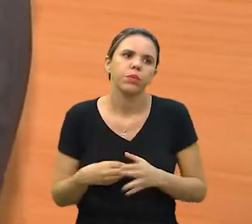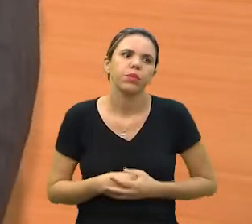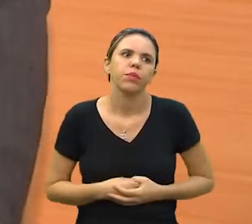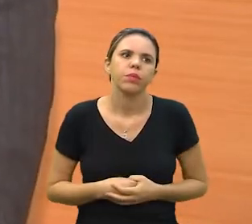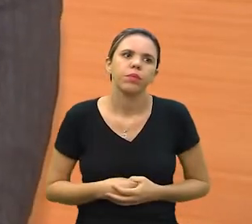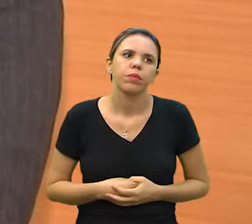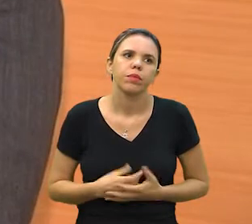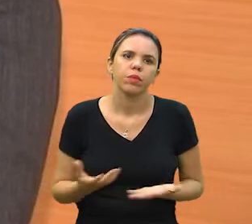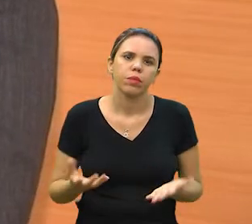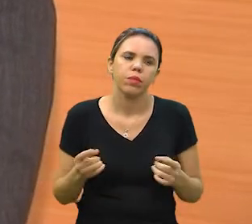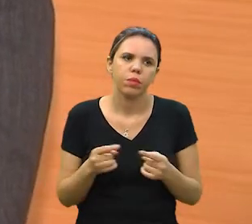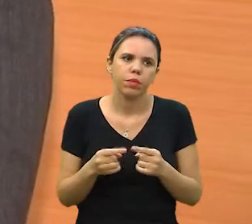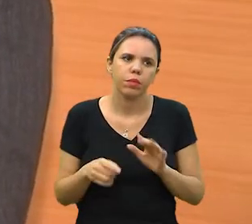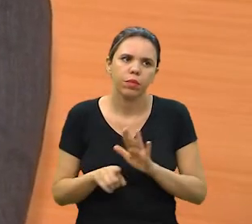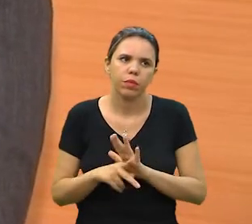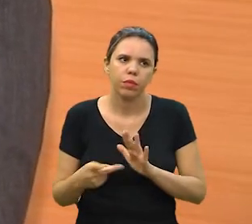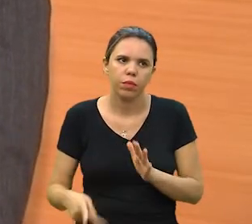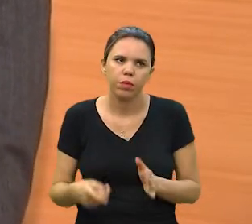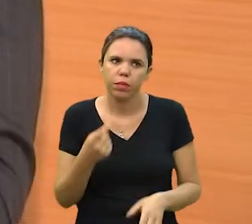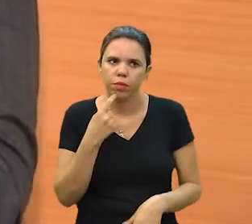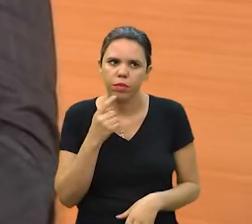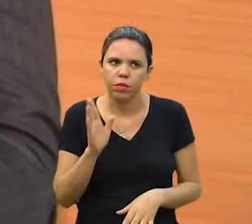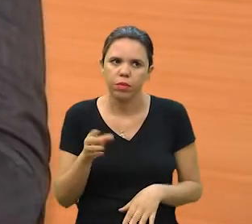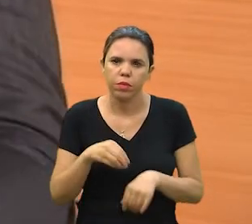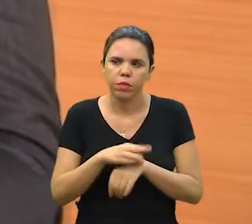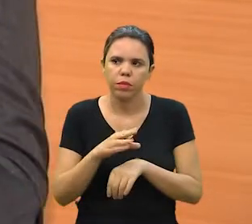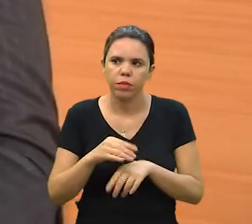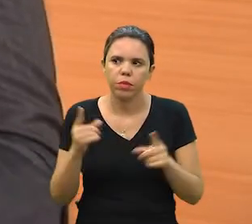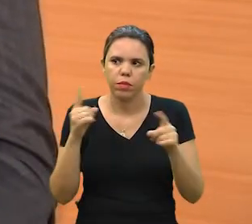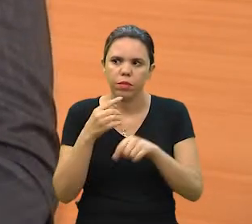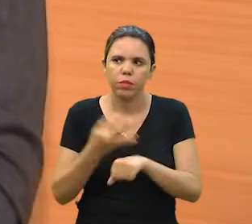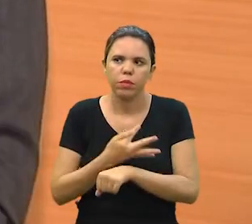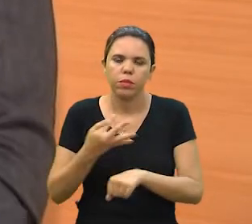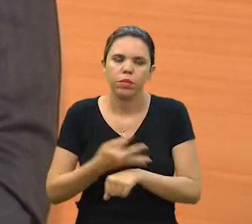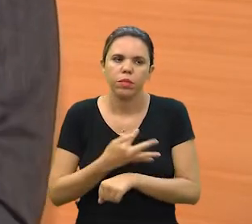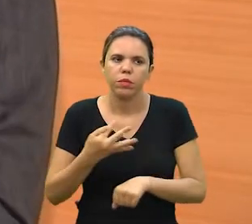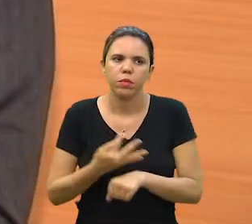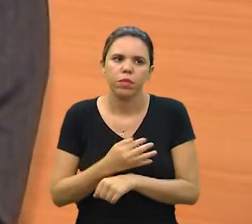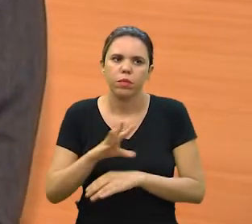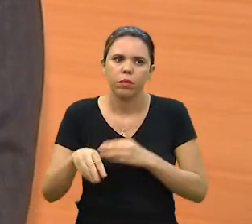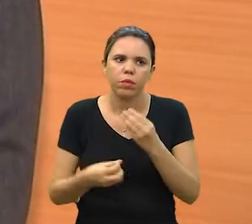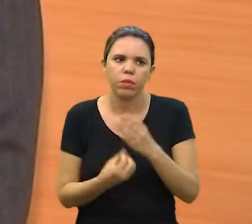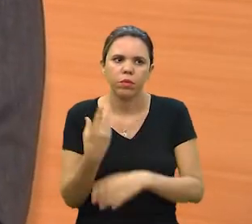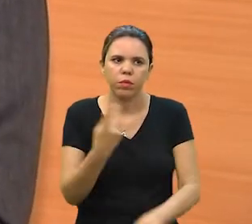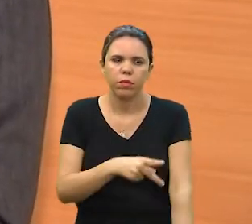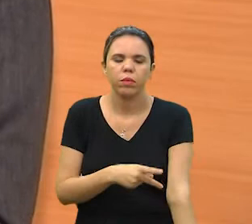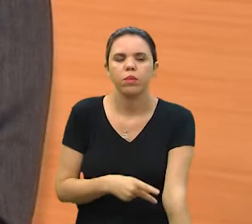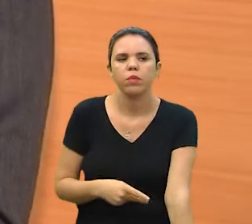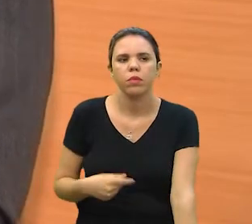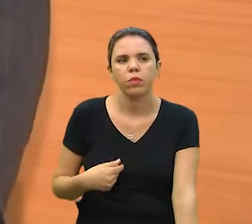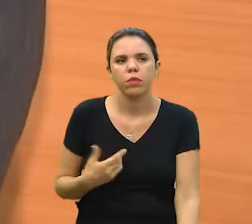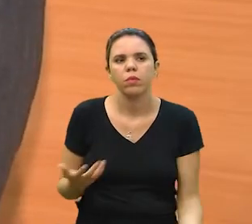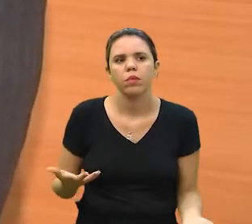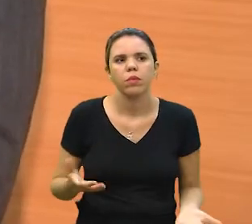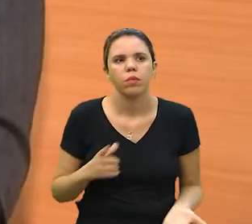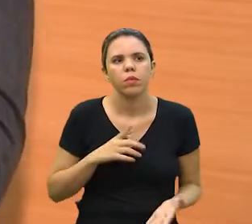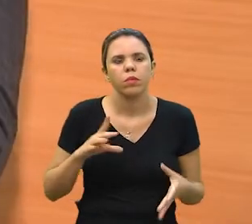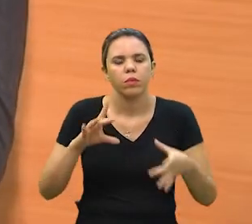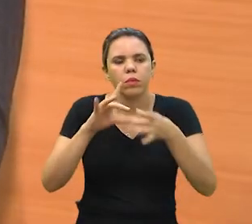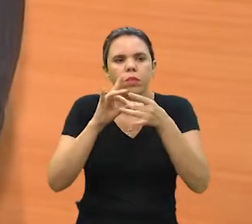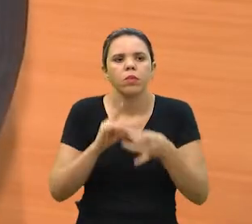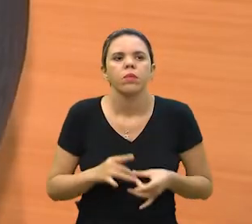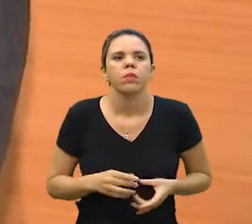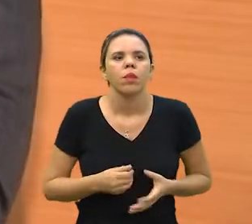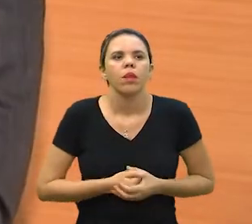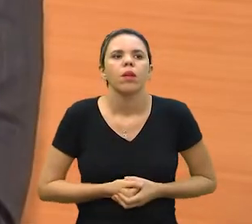nós pretendemos, né, e aqui em Campinas já passou muita dificuldade, né, para a implantação dela. A gente busca hoje até uma